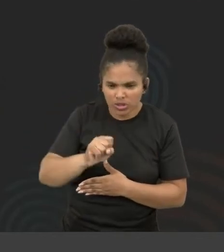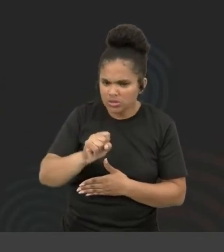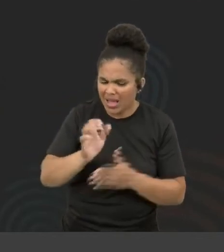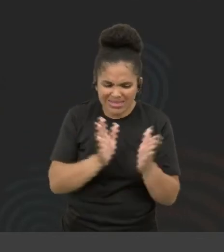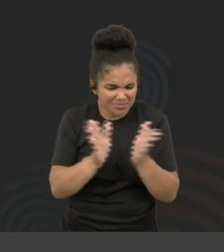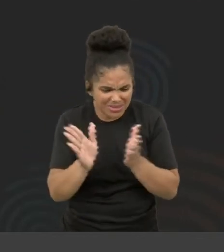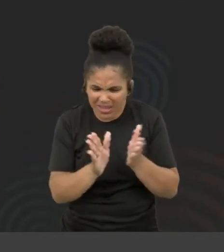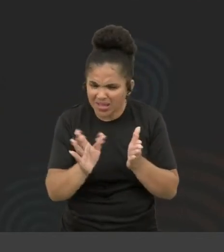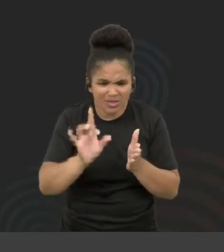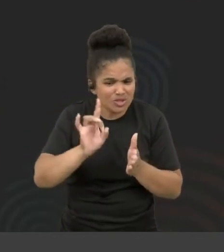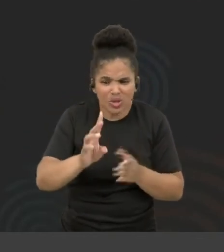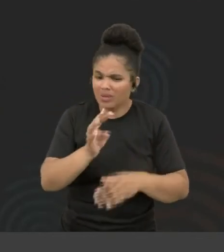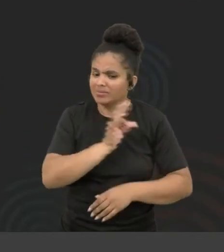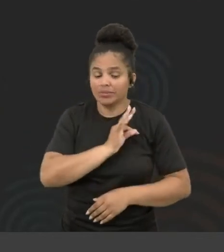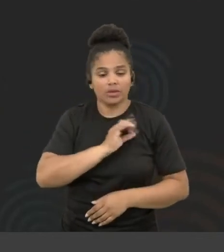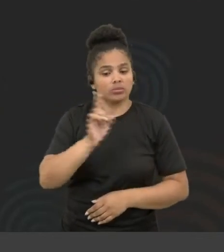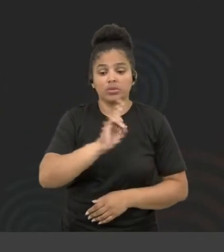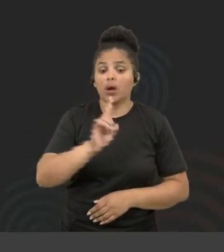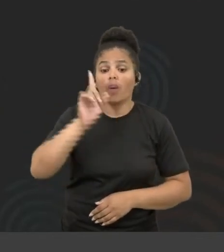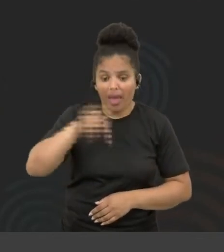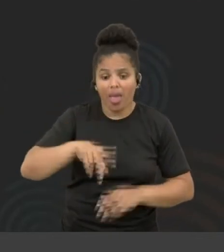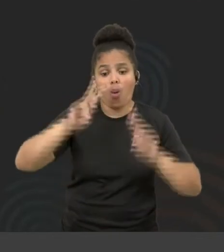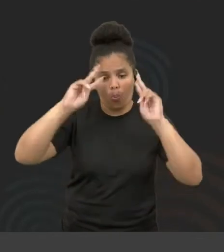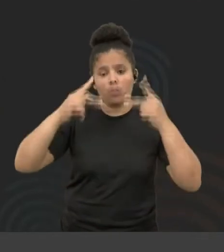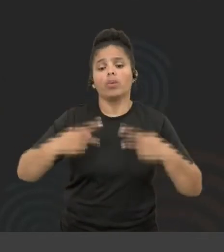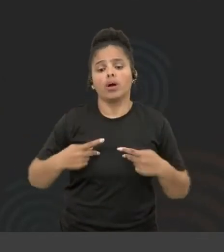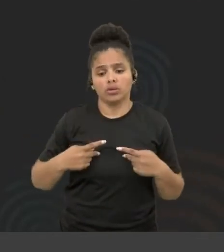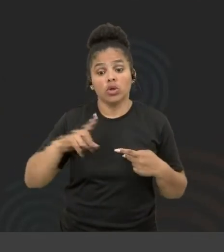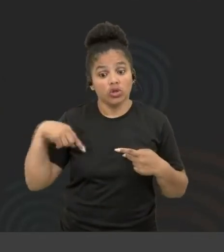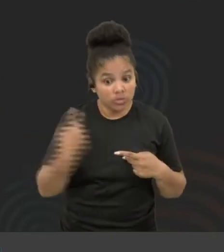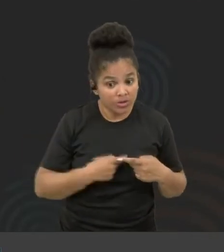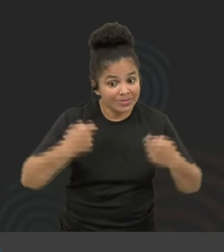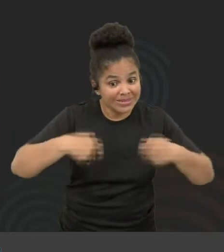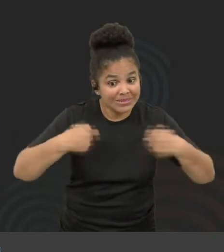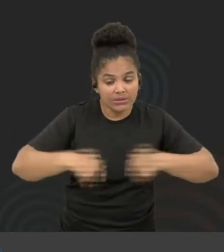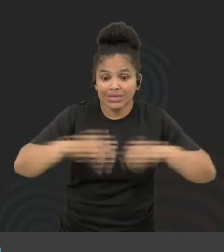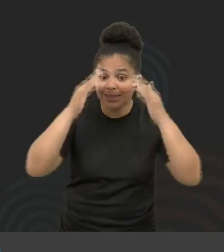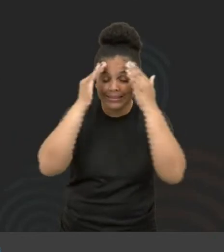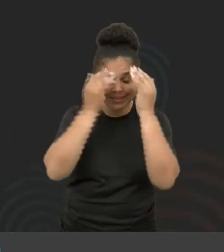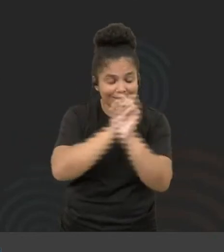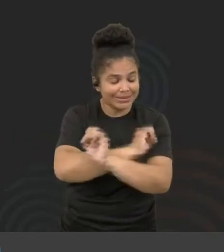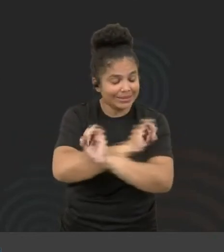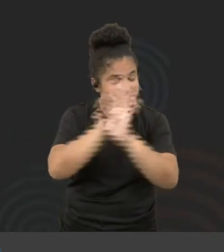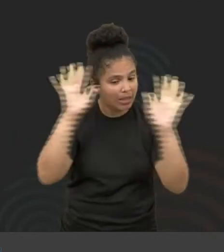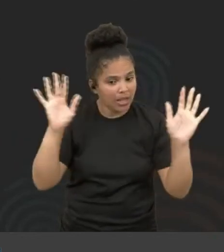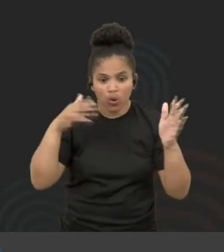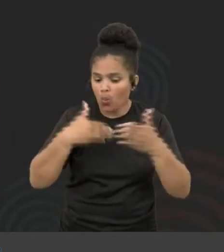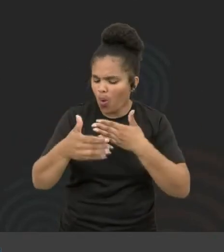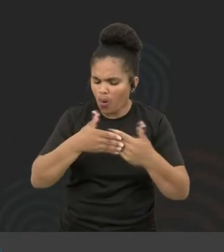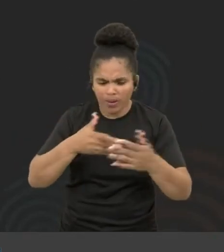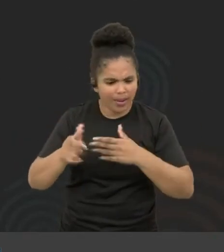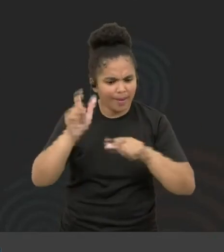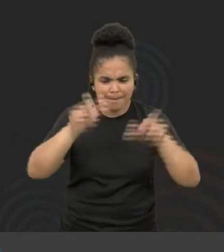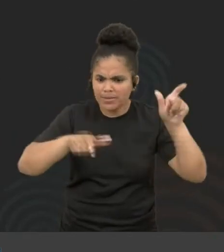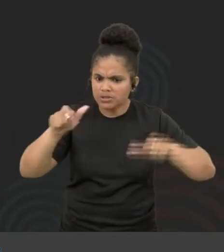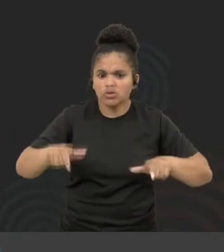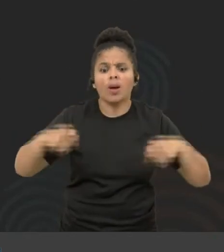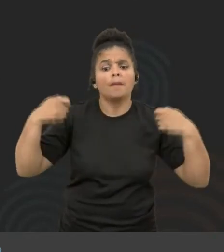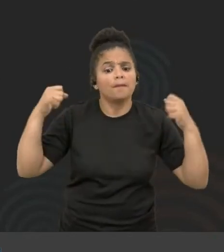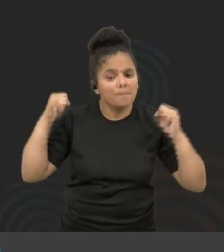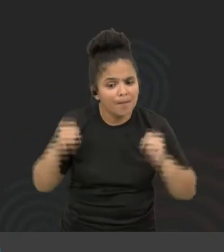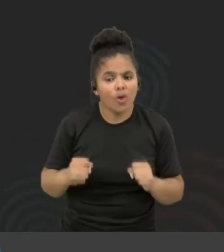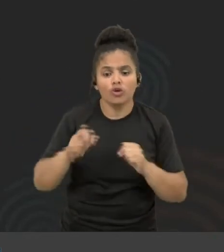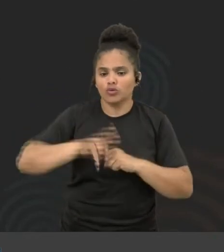questão técnica, é uma questão humana. A gente tem que entender que qualquer pessoa pode fazer uso desses recursos